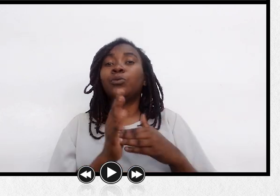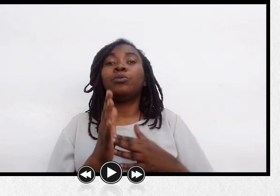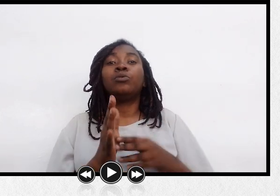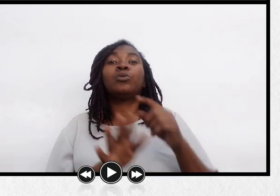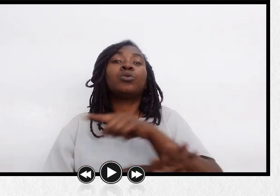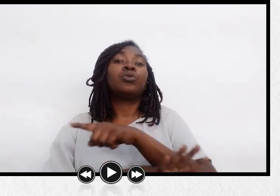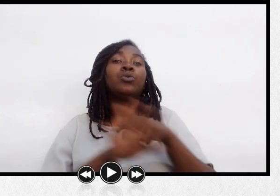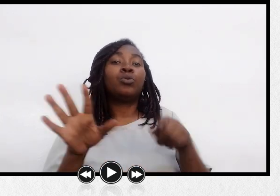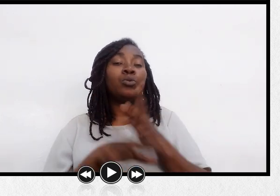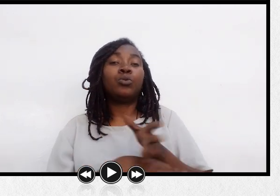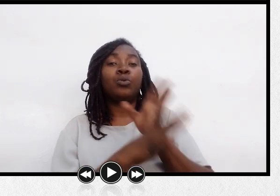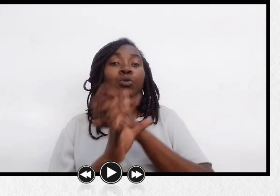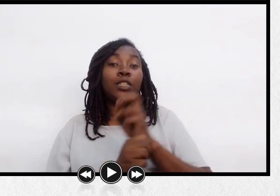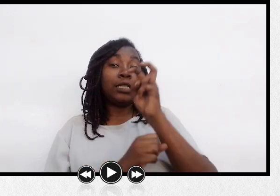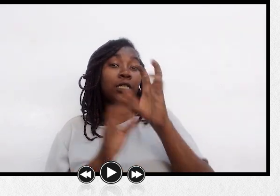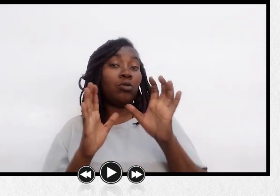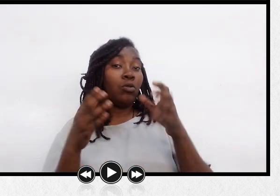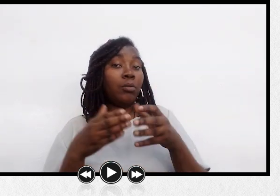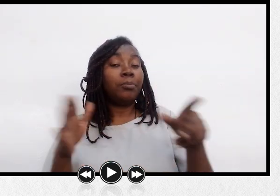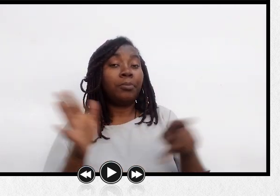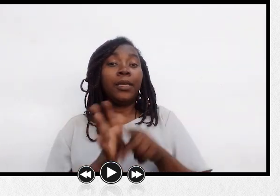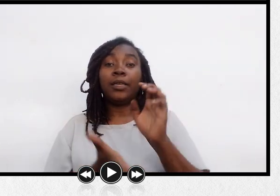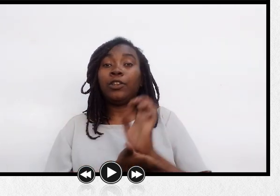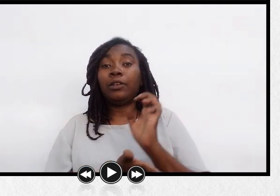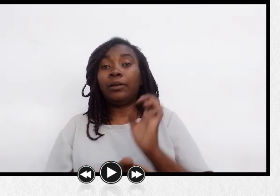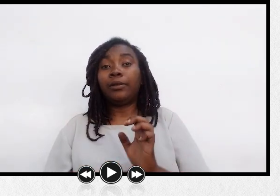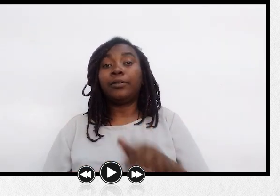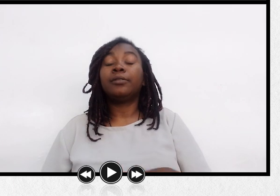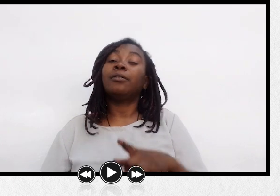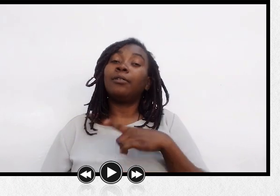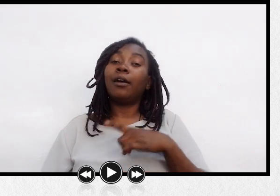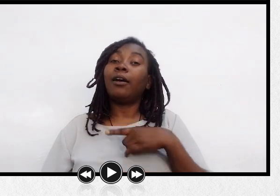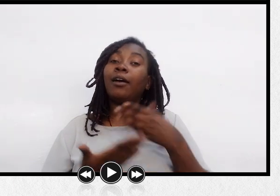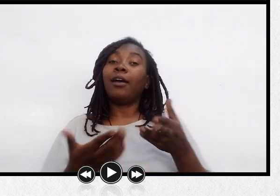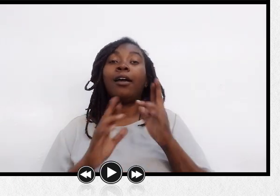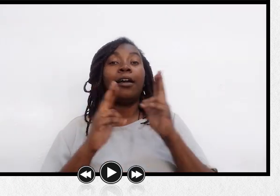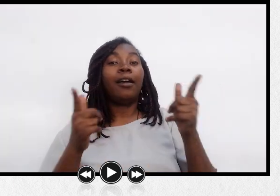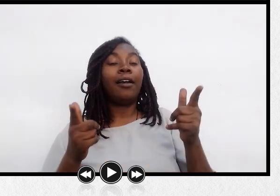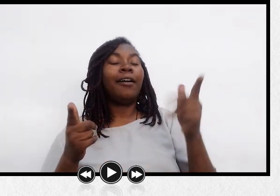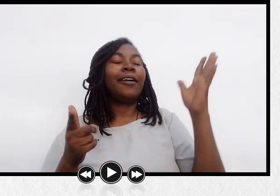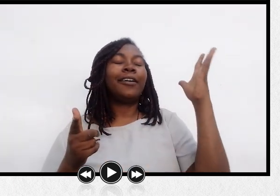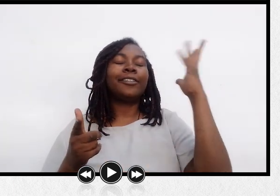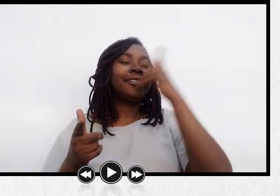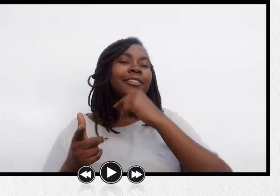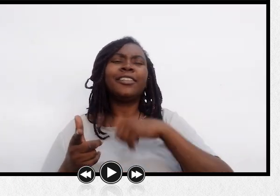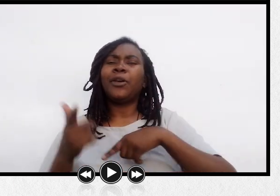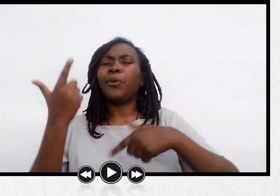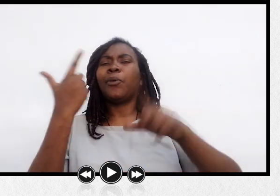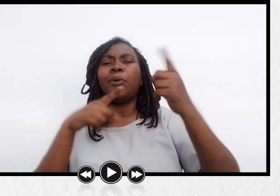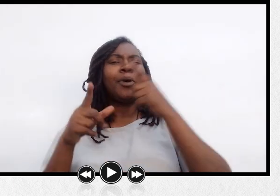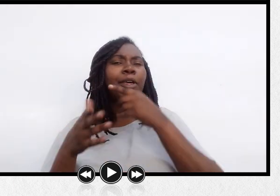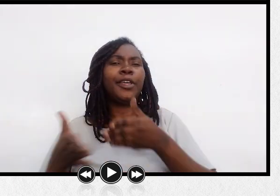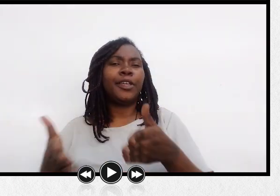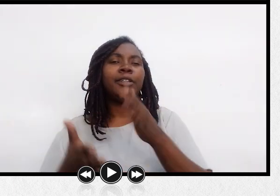são comitês estaduais, né? Então, tem essa peculiaridade, né, que é uma beleza. E você tem outros rios